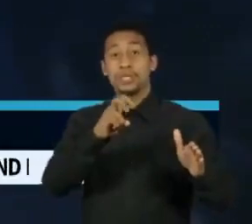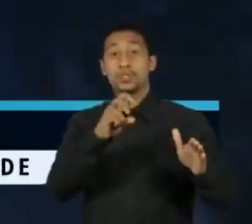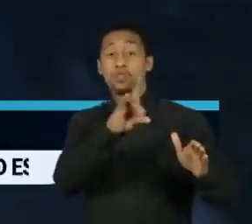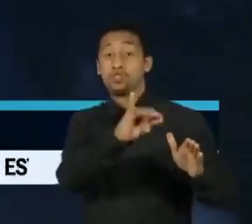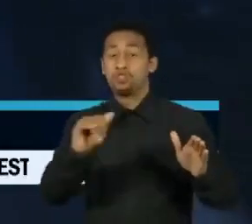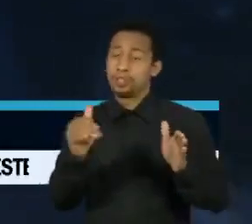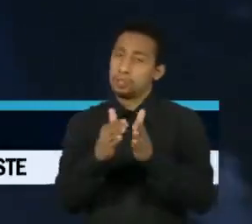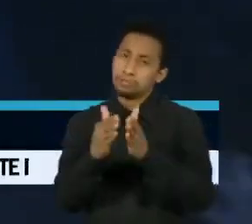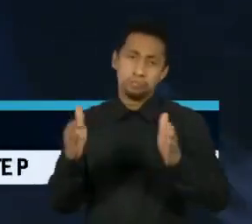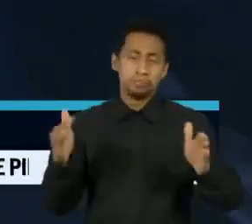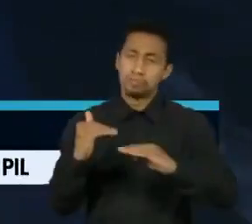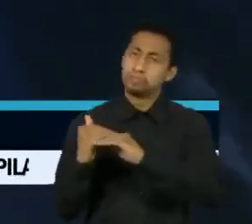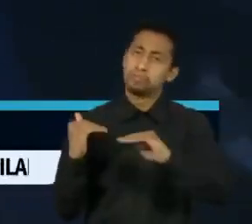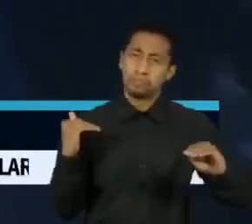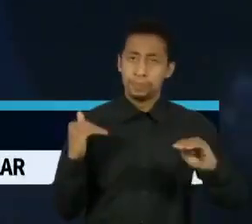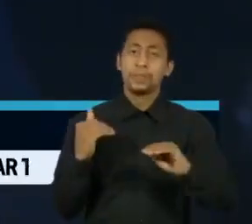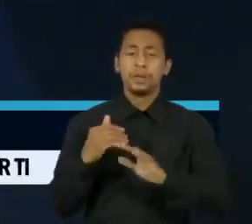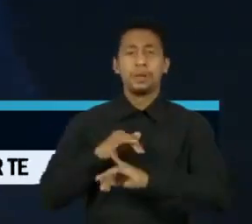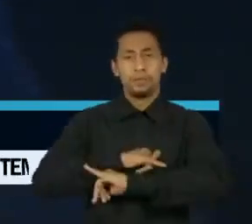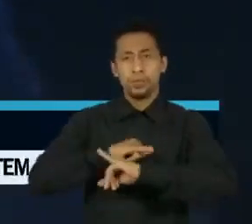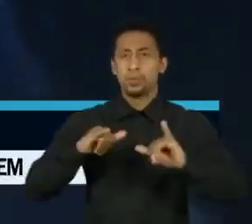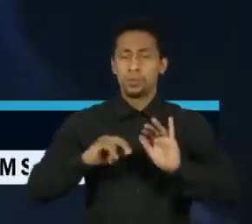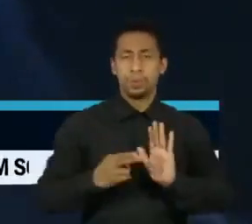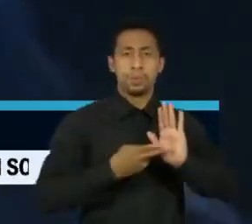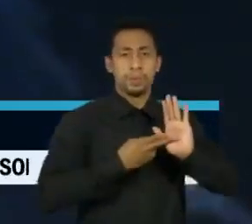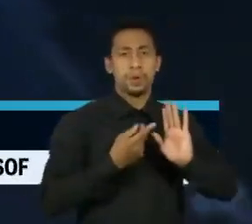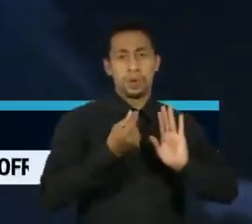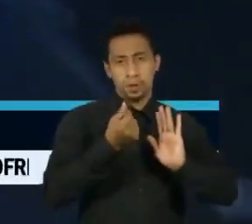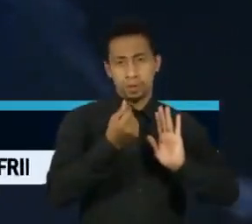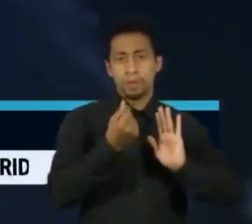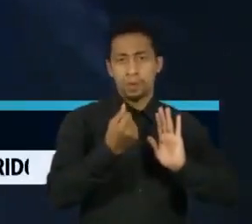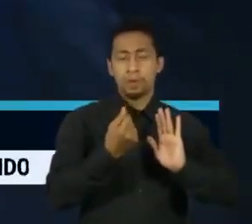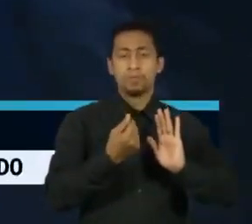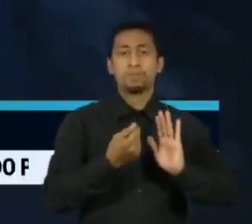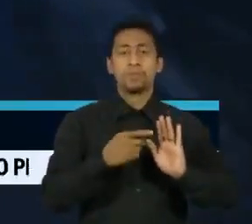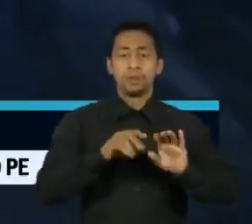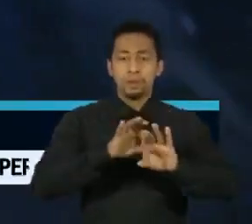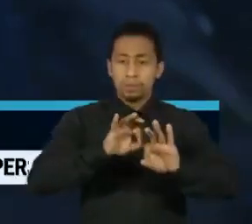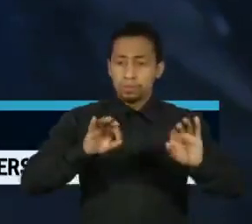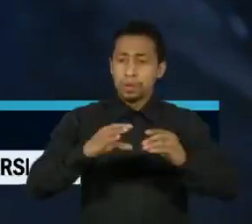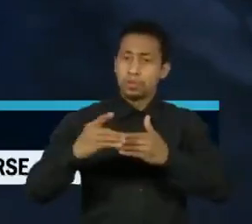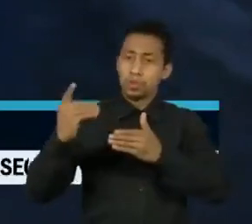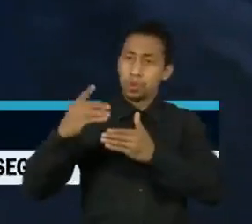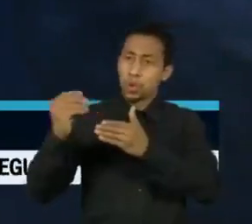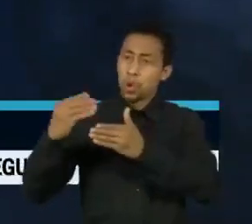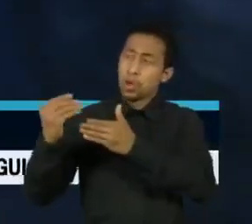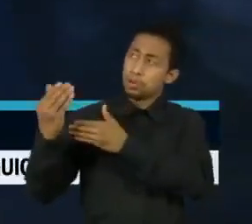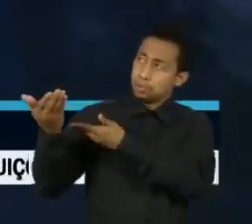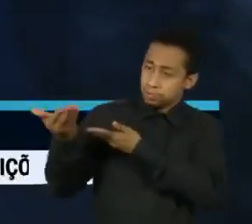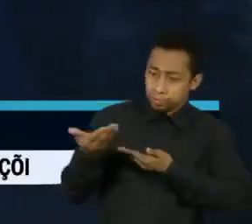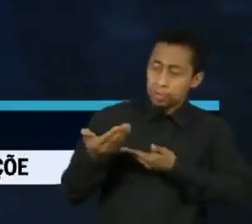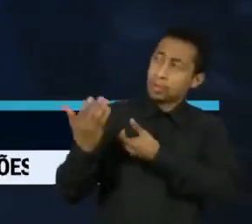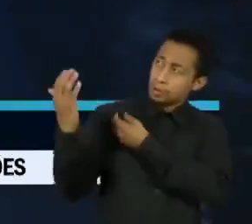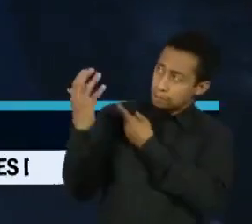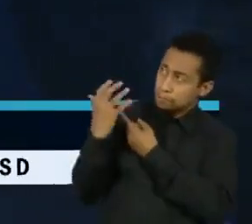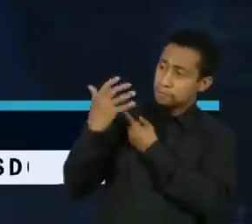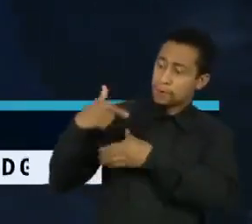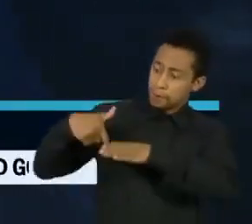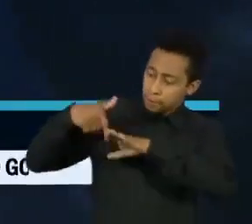95 dias a empresa admitiu em nota que passou apenas parte das oscilações do dólar e da cotação do petróleo